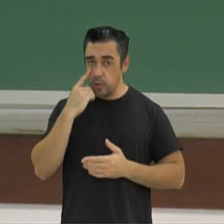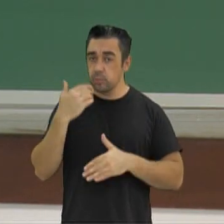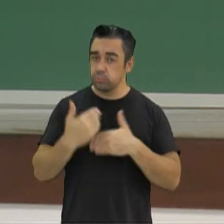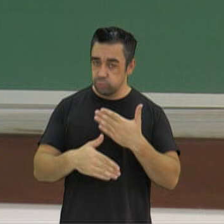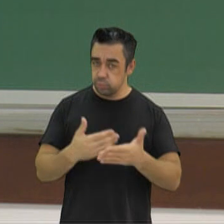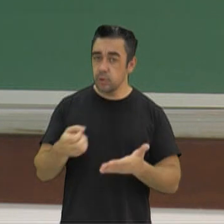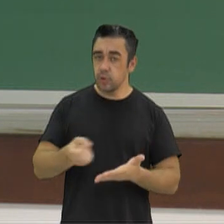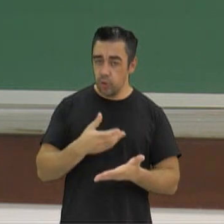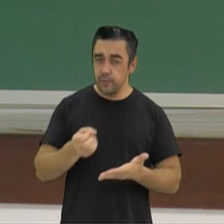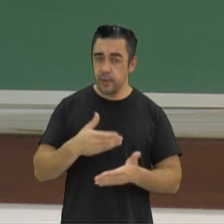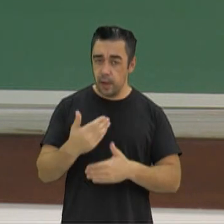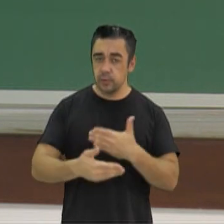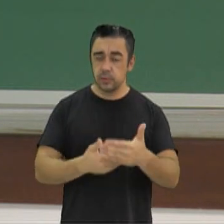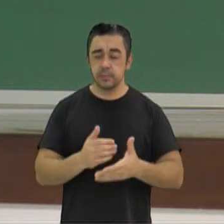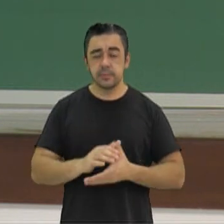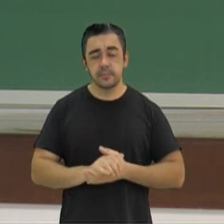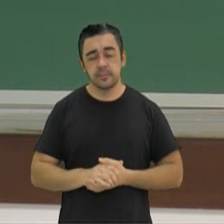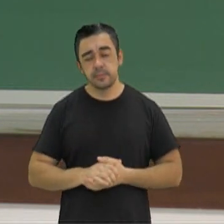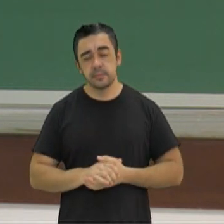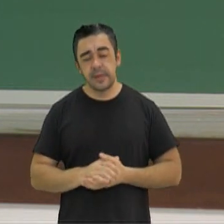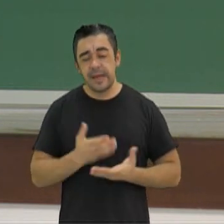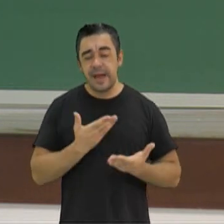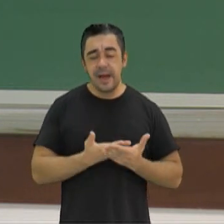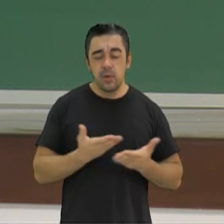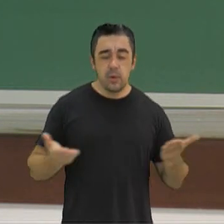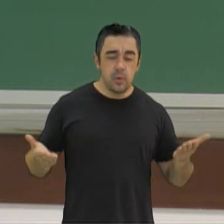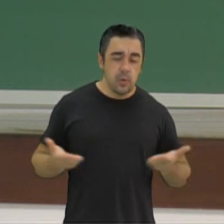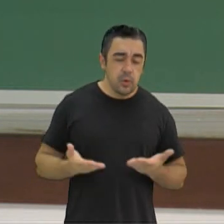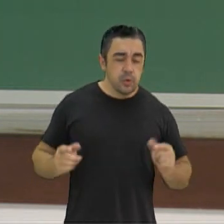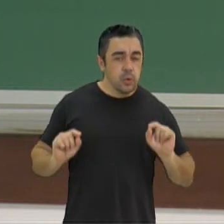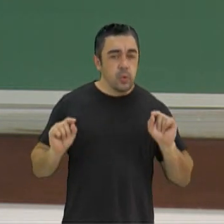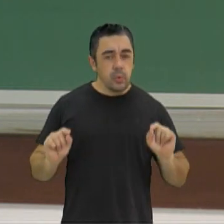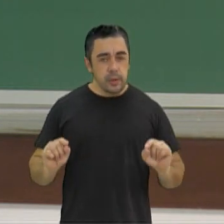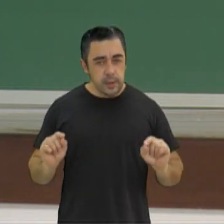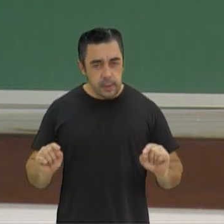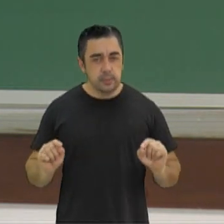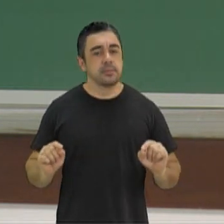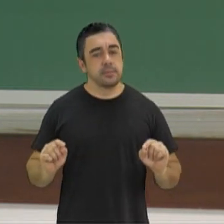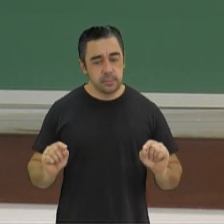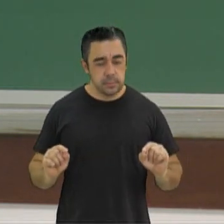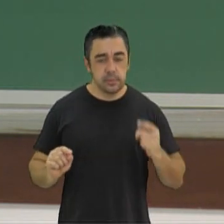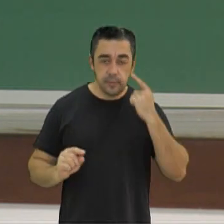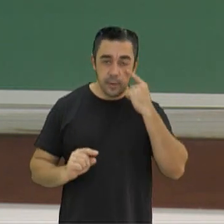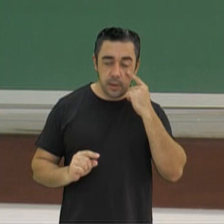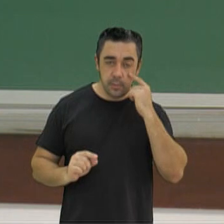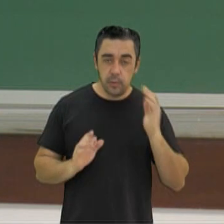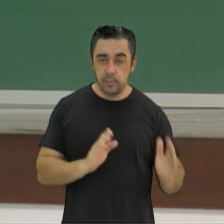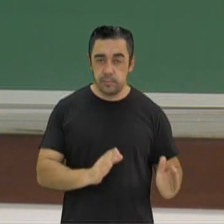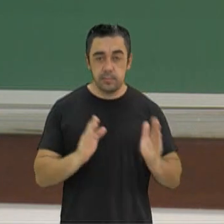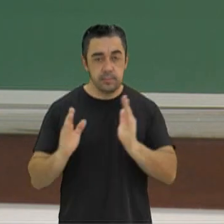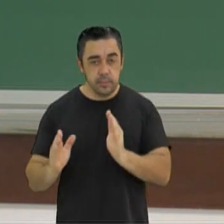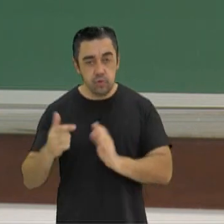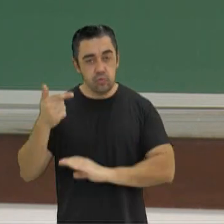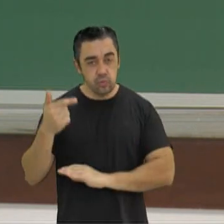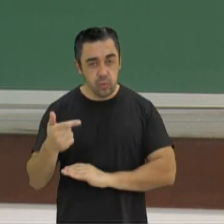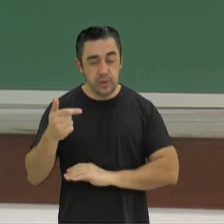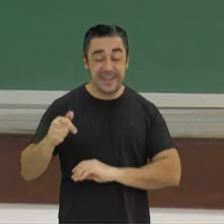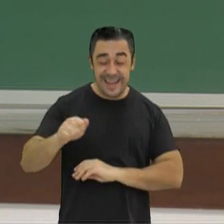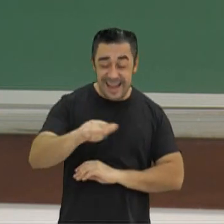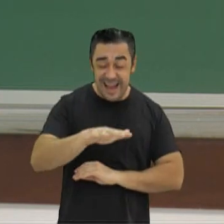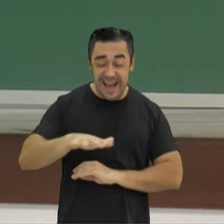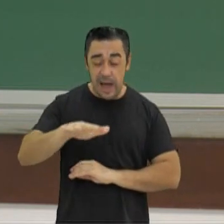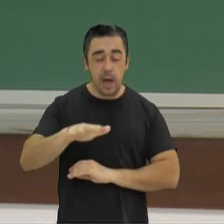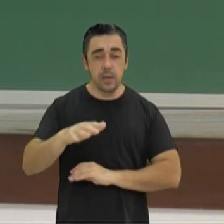tempo. Muito bem. E nessa aula, hoje, a gente vai estar vendo a parte 2 diária do tronco de